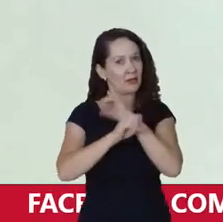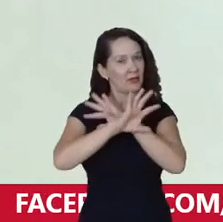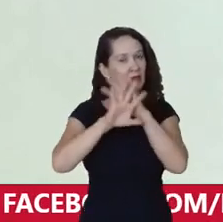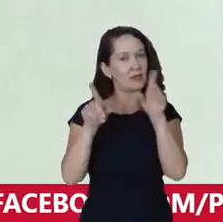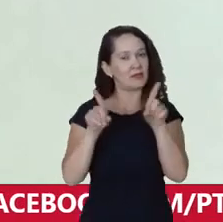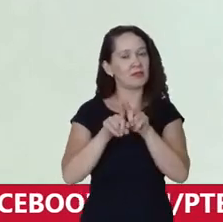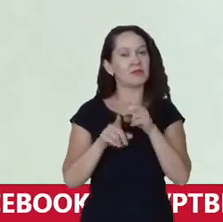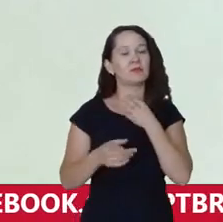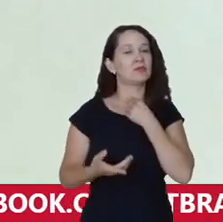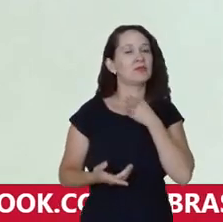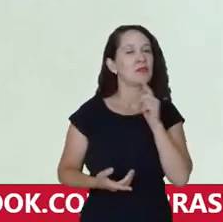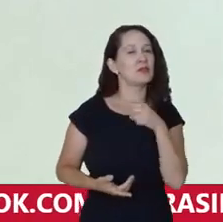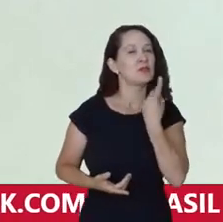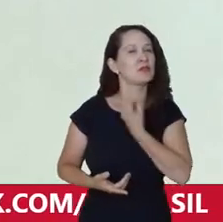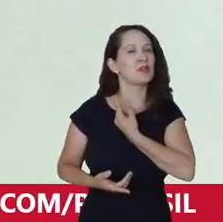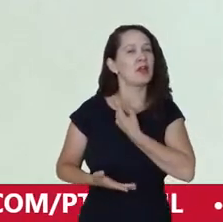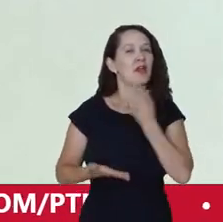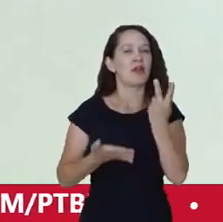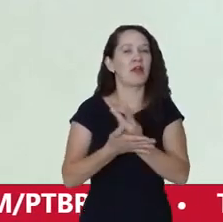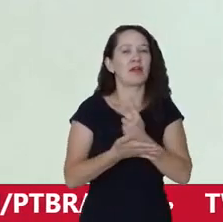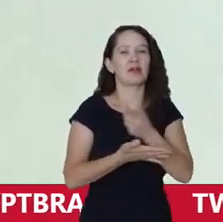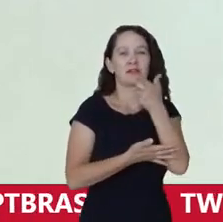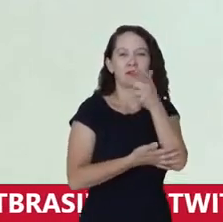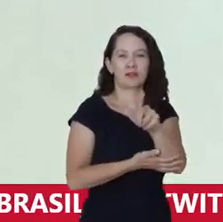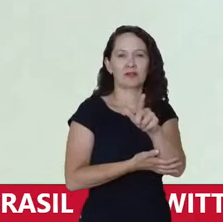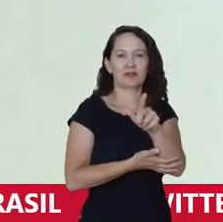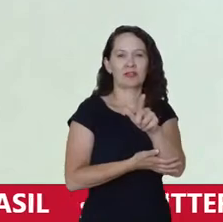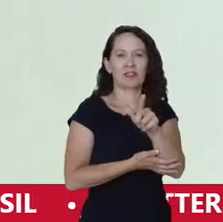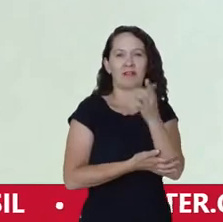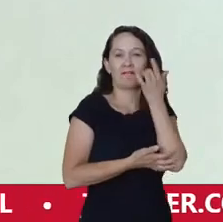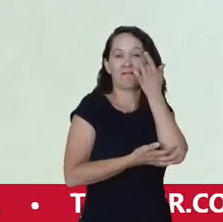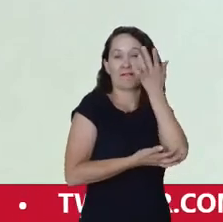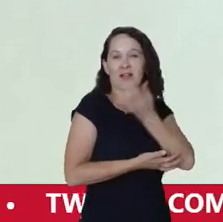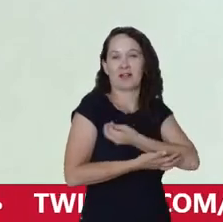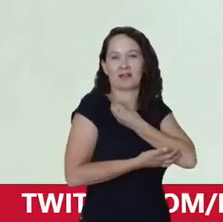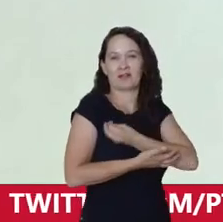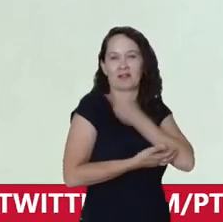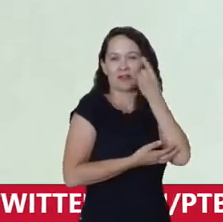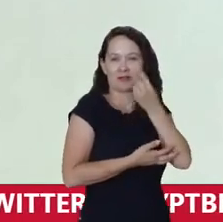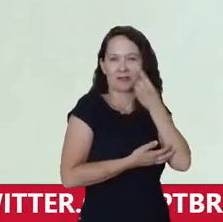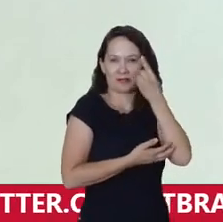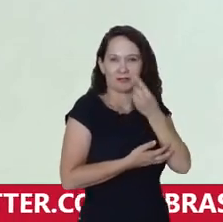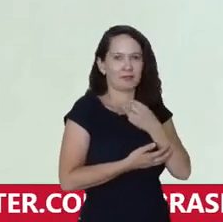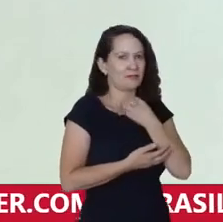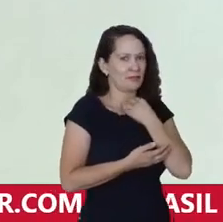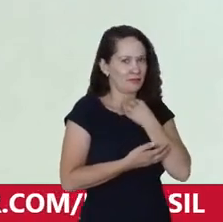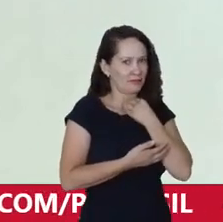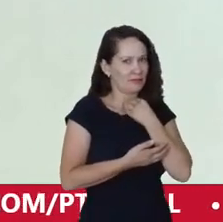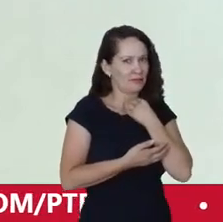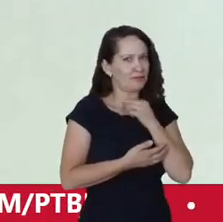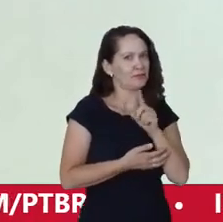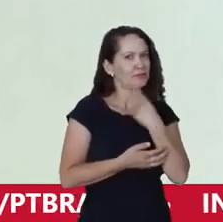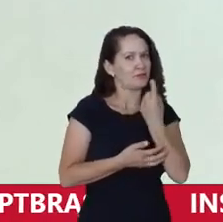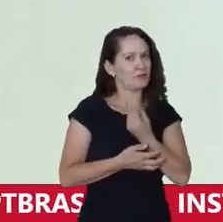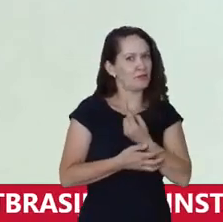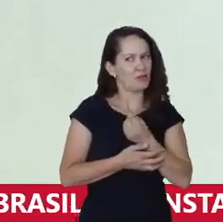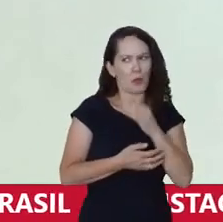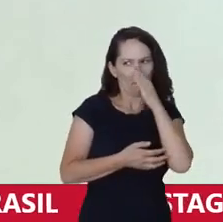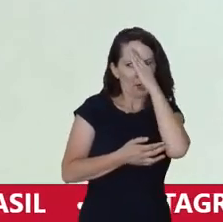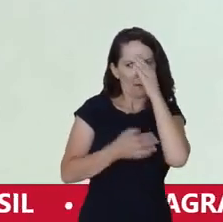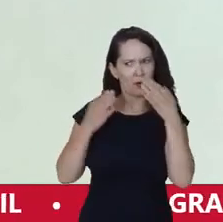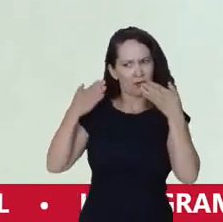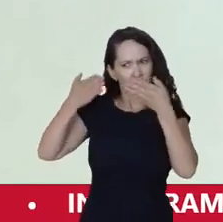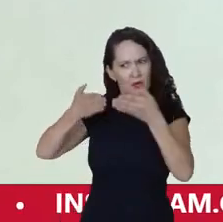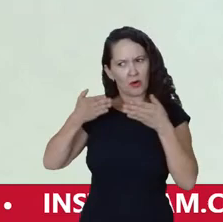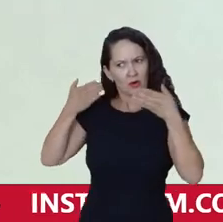a gente não pode cometer o erro de facilitar a vida dos parlamentares. E aí a gente fica muito no Bolsonaro e